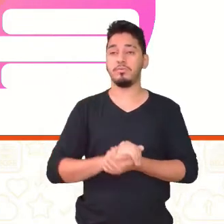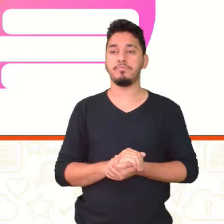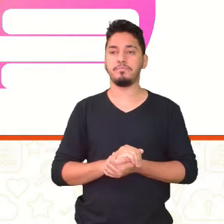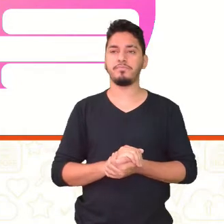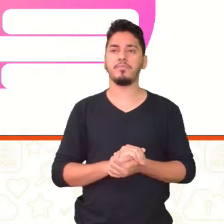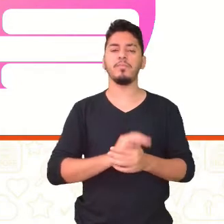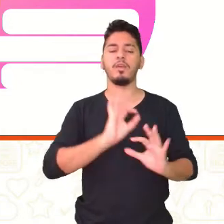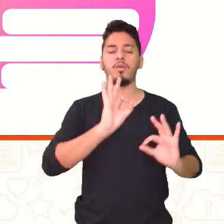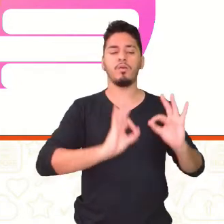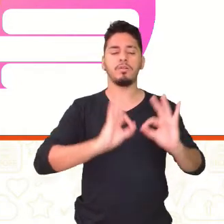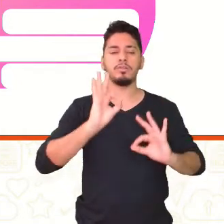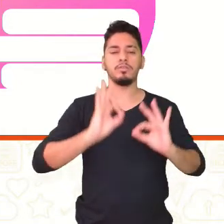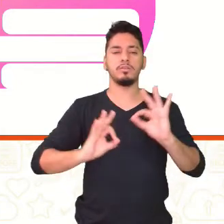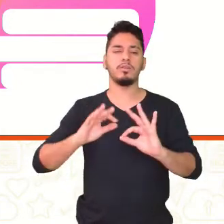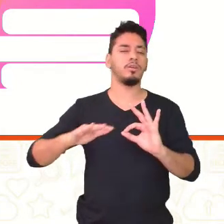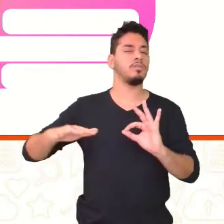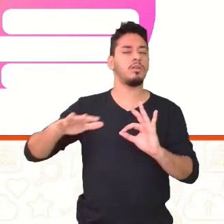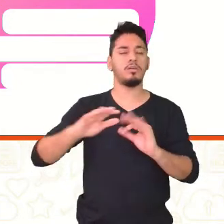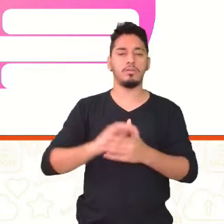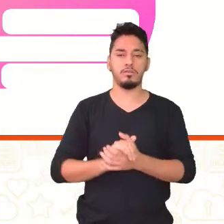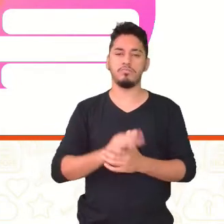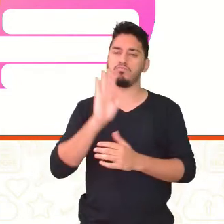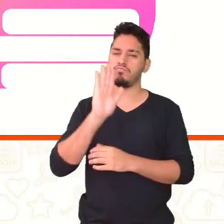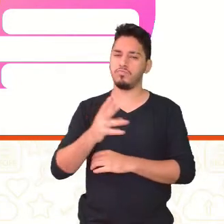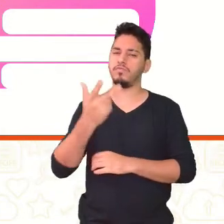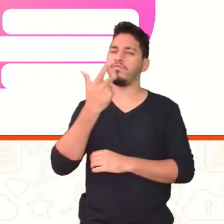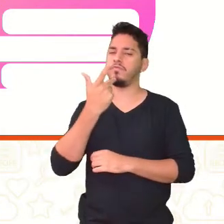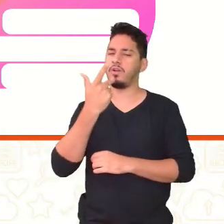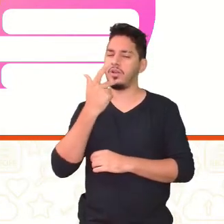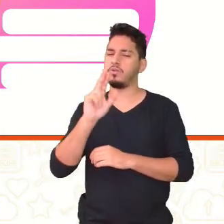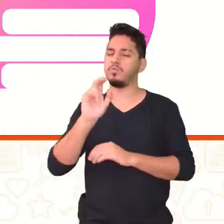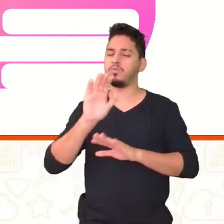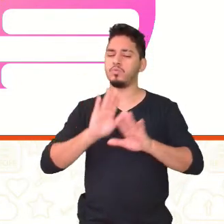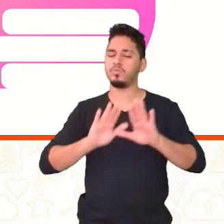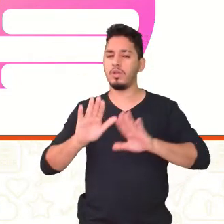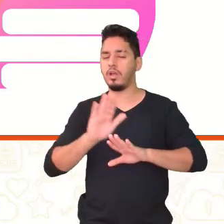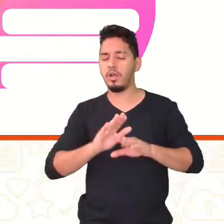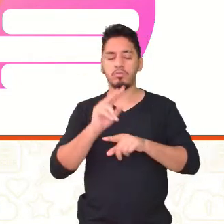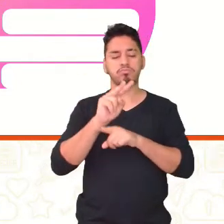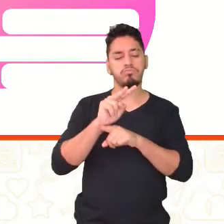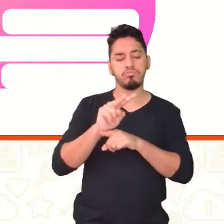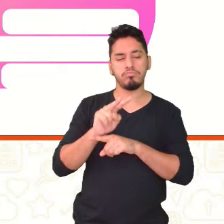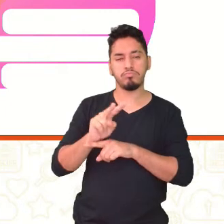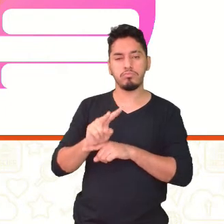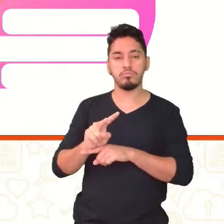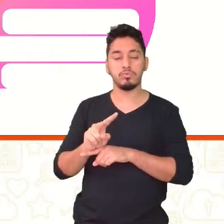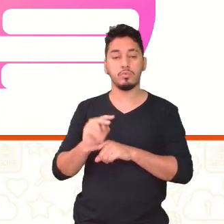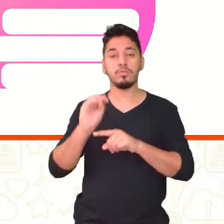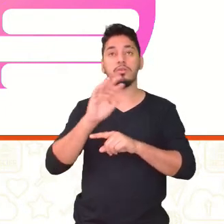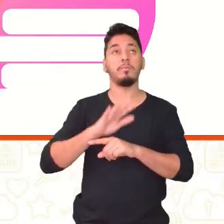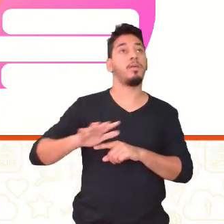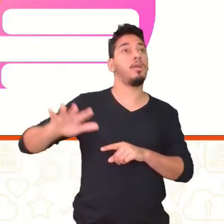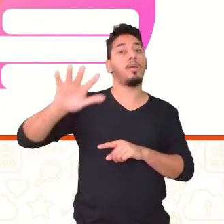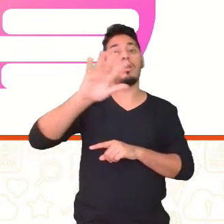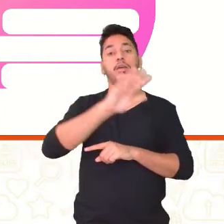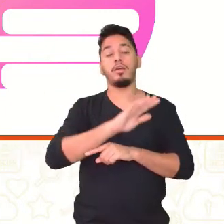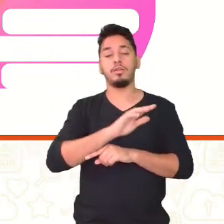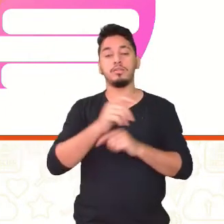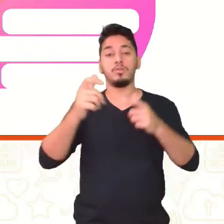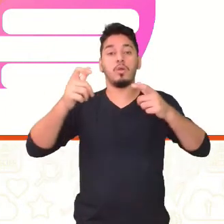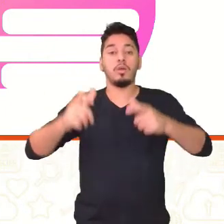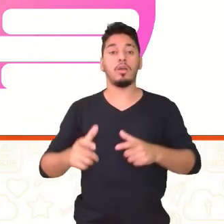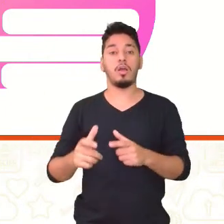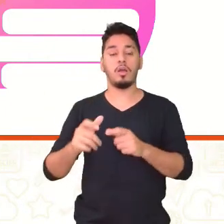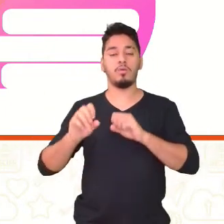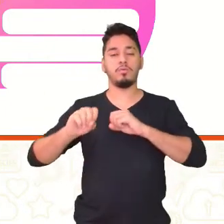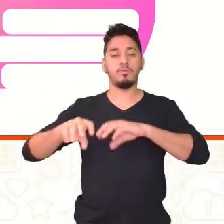A organização do meio, a gente vem falando bastante do cuidado que a gente precisa ter com esse ambiente educativo, né? Com